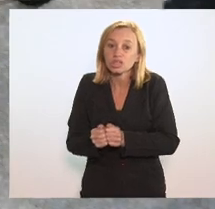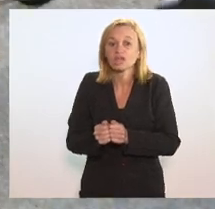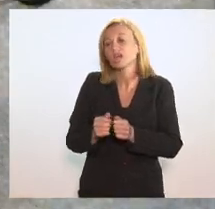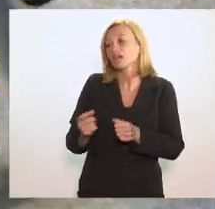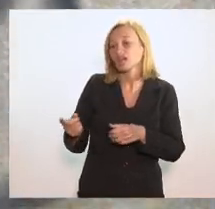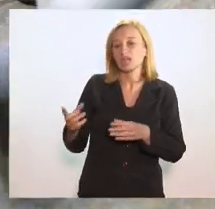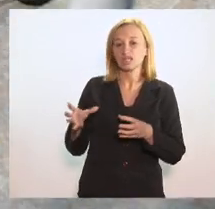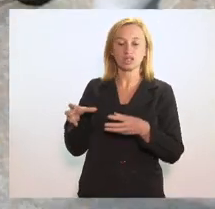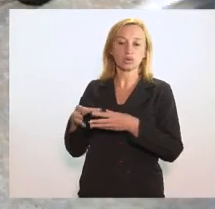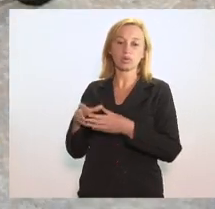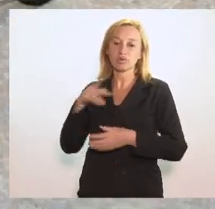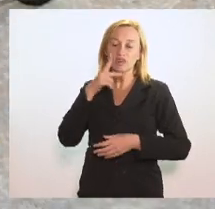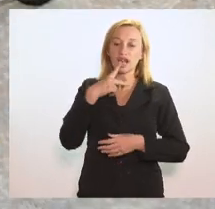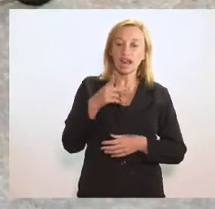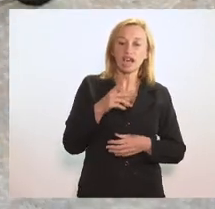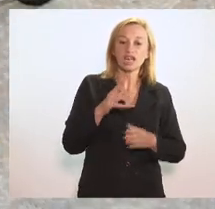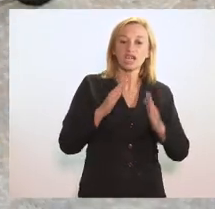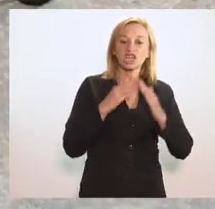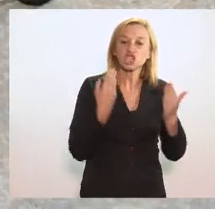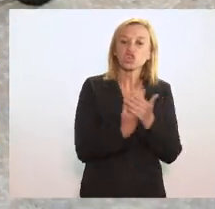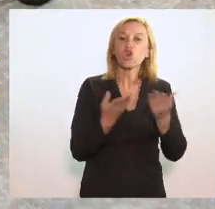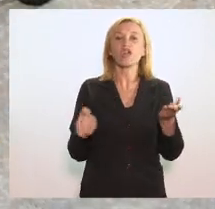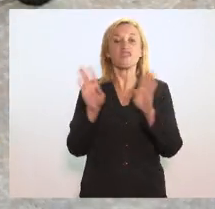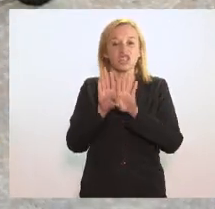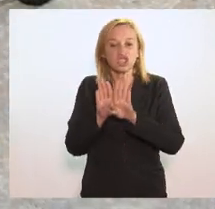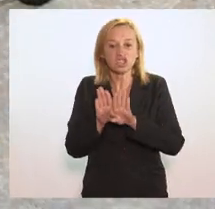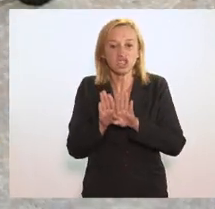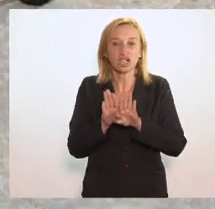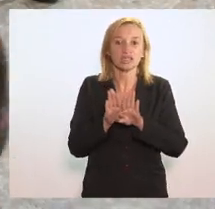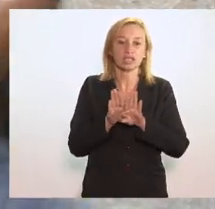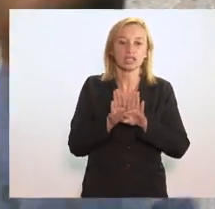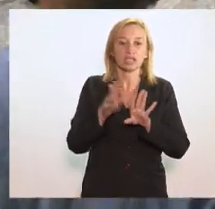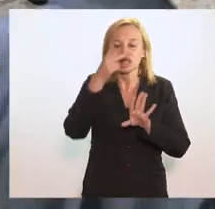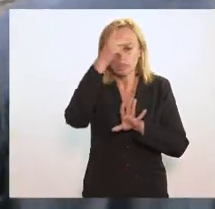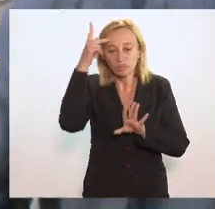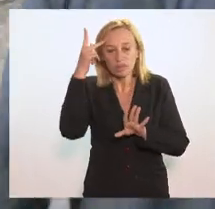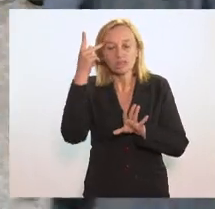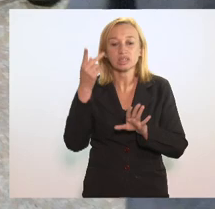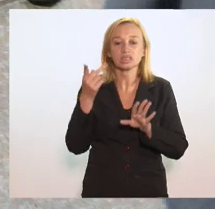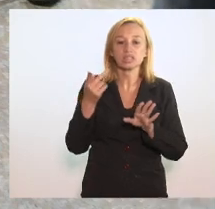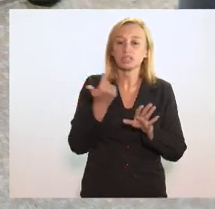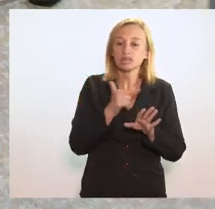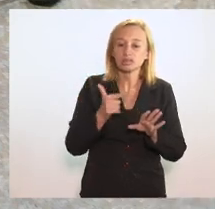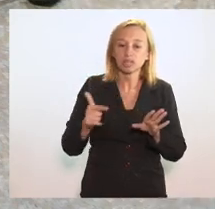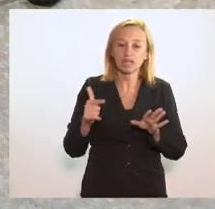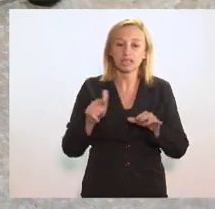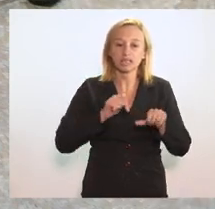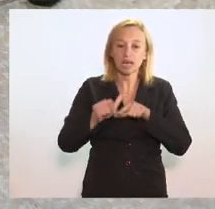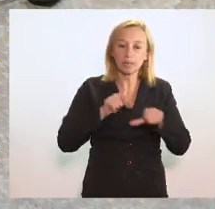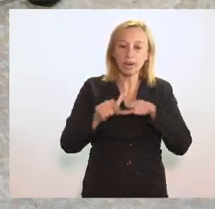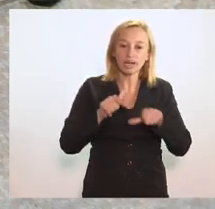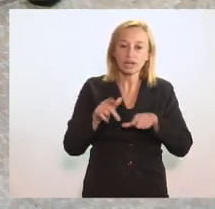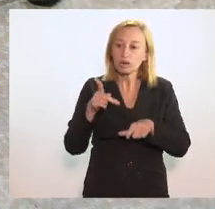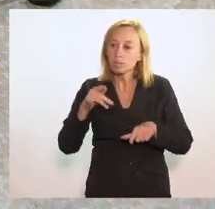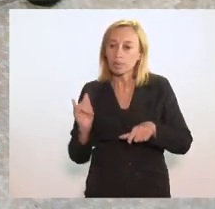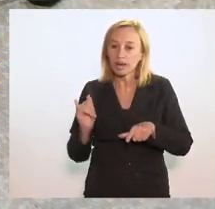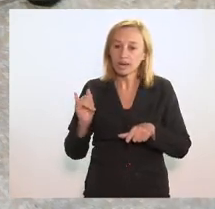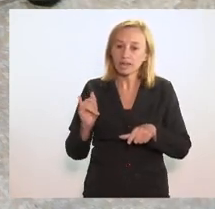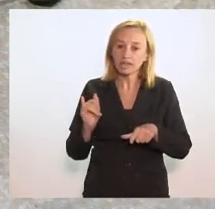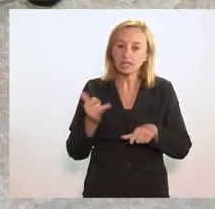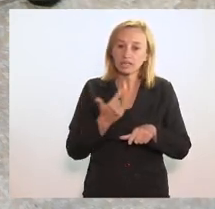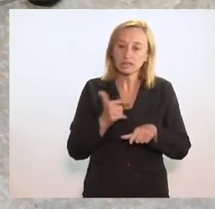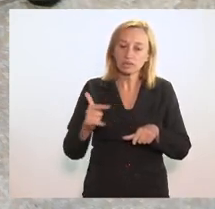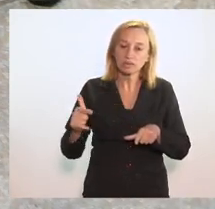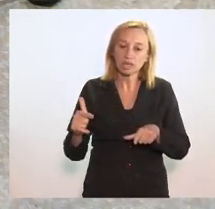galera querer que as escolas sejam fechadas, que as pessoas fiquem desempregadas e que esses pais não tenham, muitas das